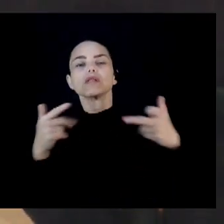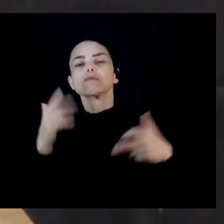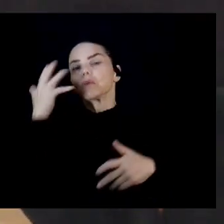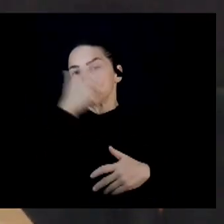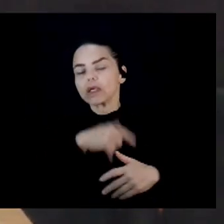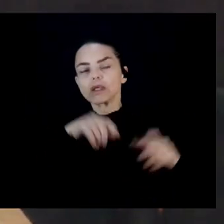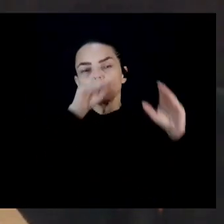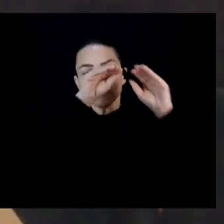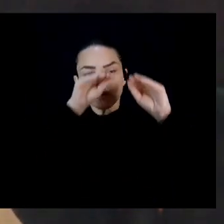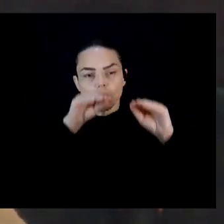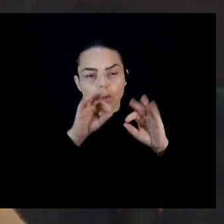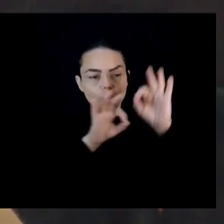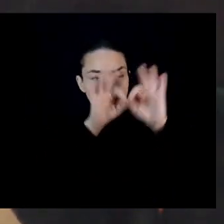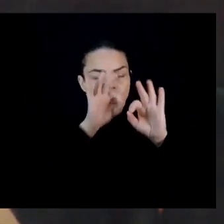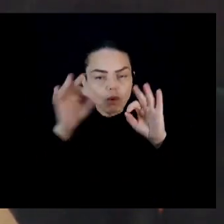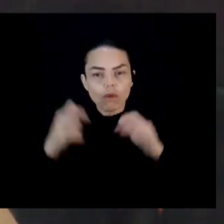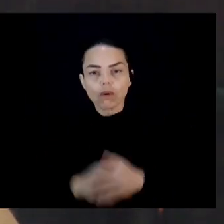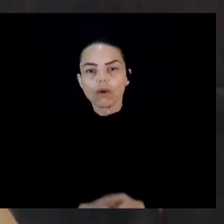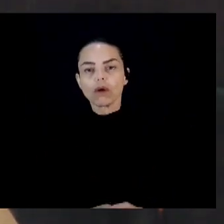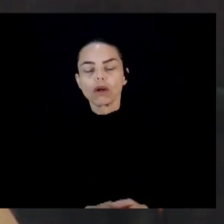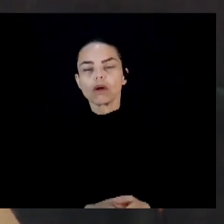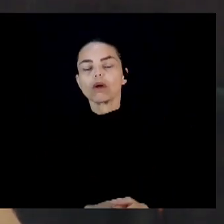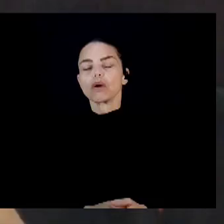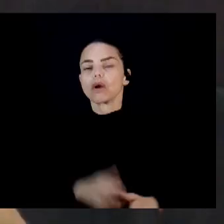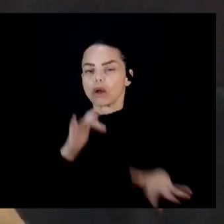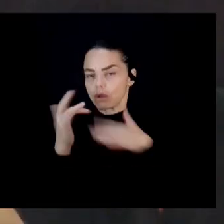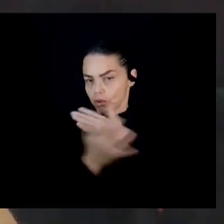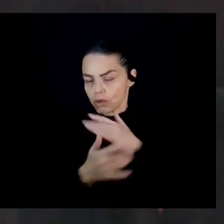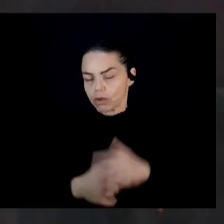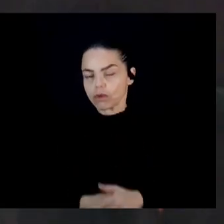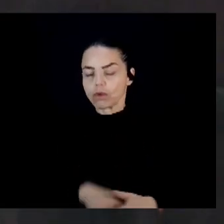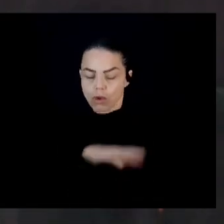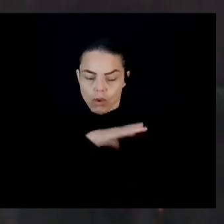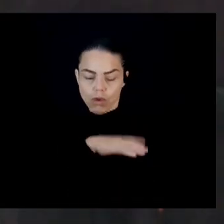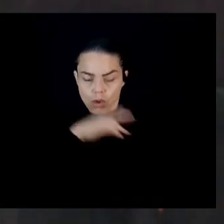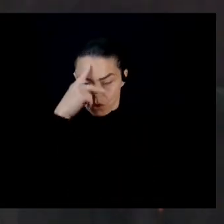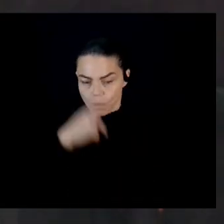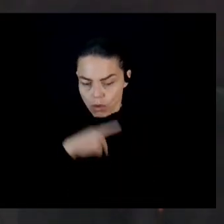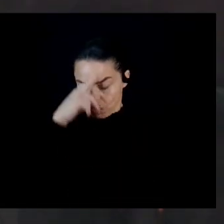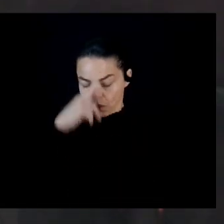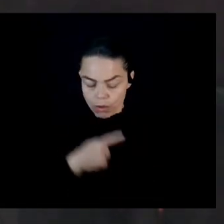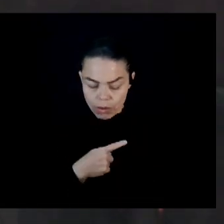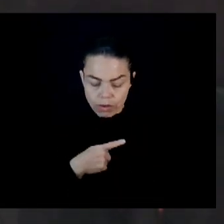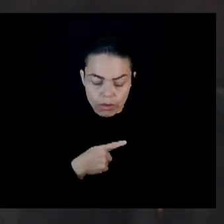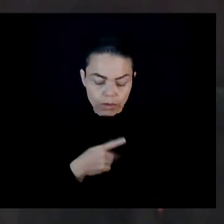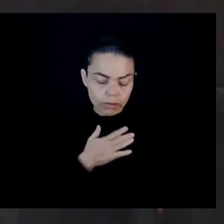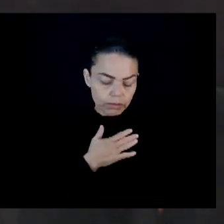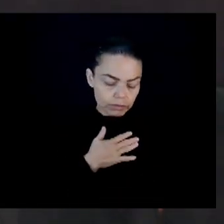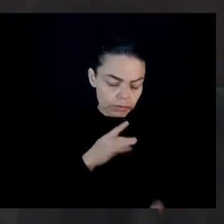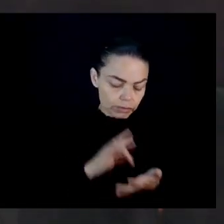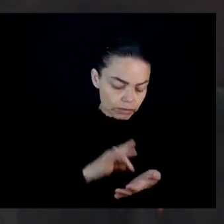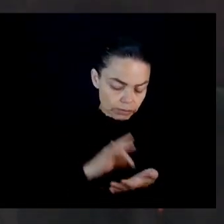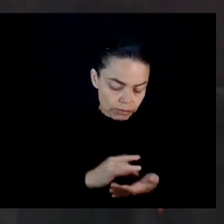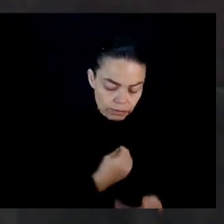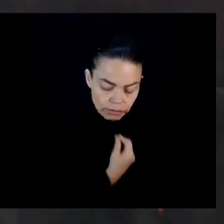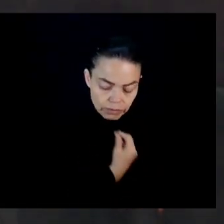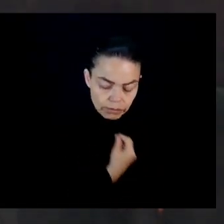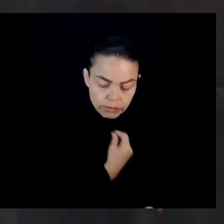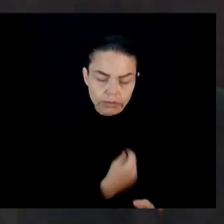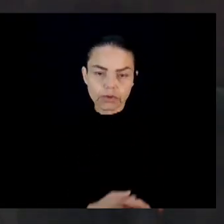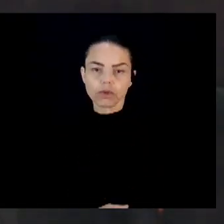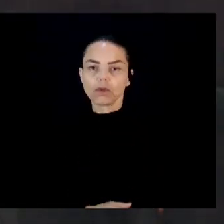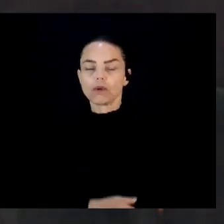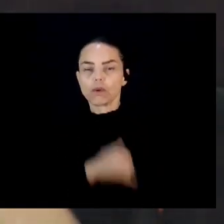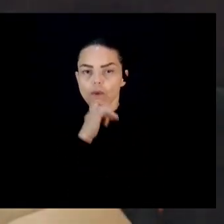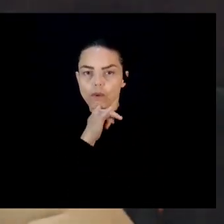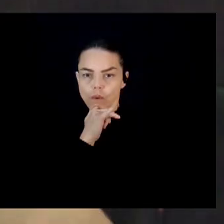assim, ter uma compaixão com você mesmo, para você entender, a minha realidade de vida é essa. Por exemplo, que nem eu sou